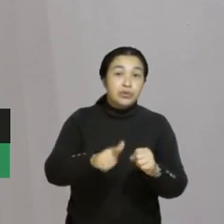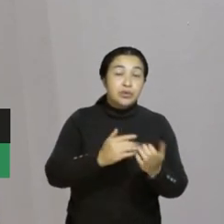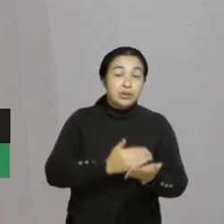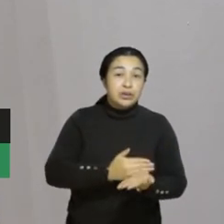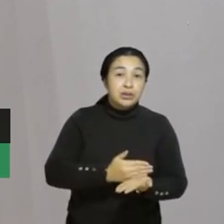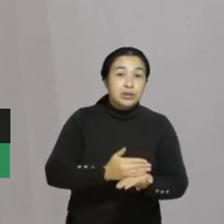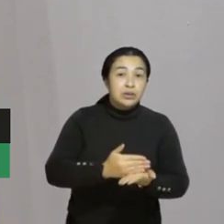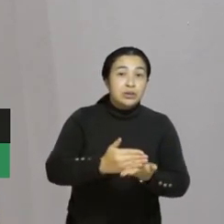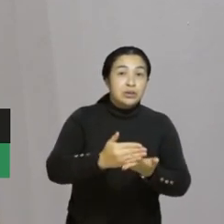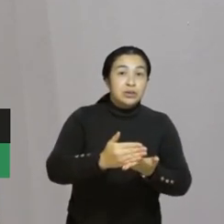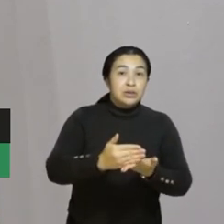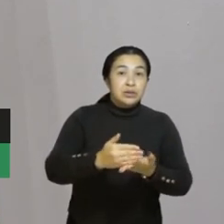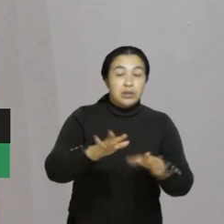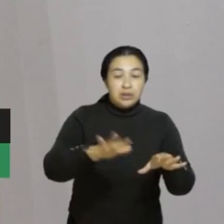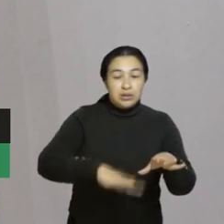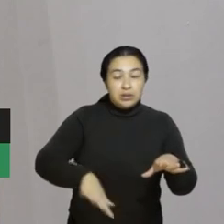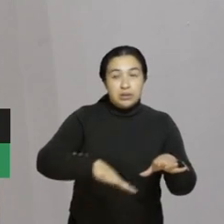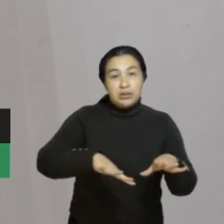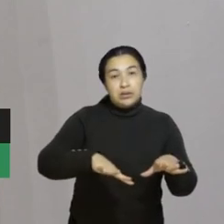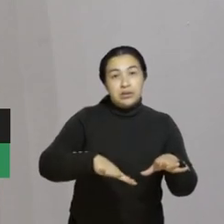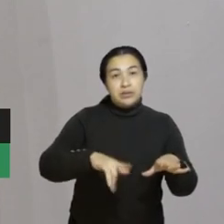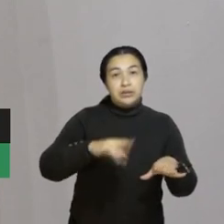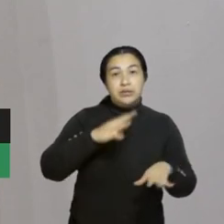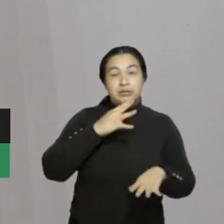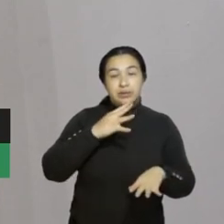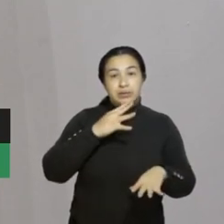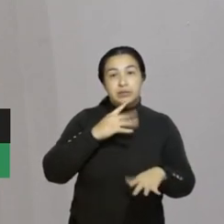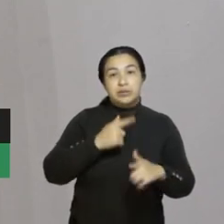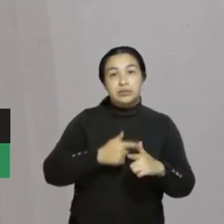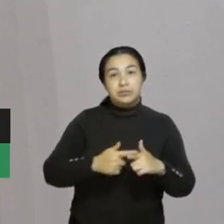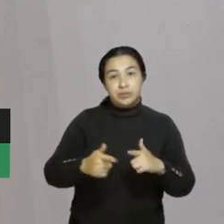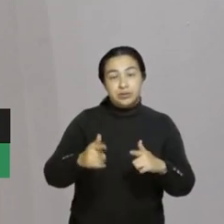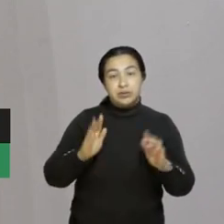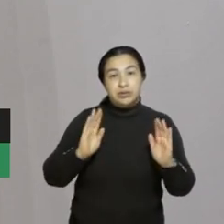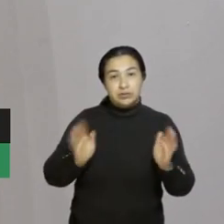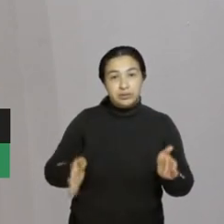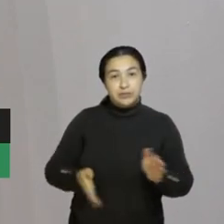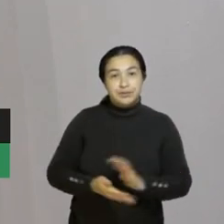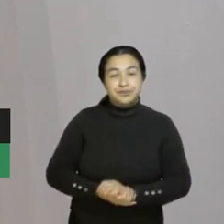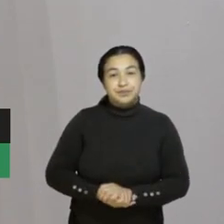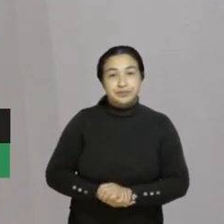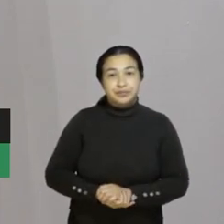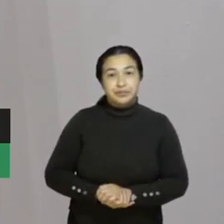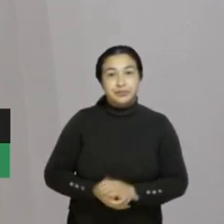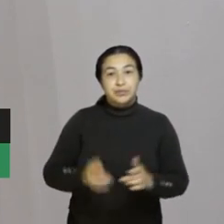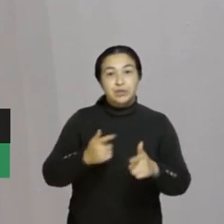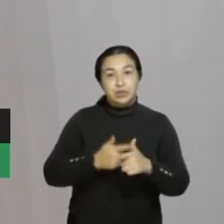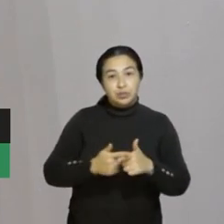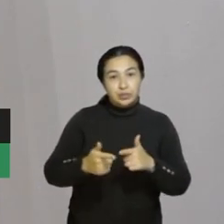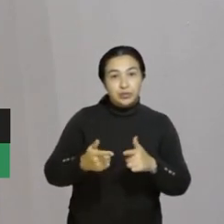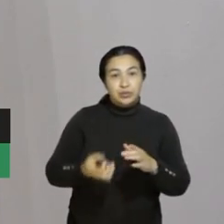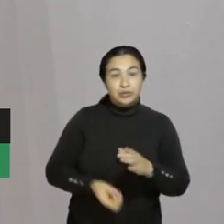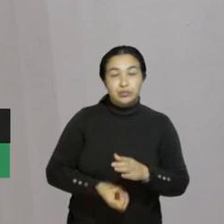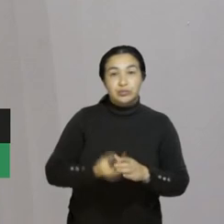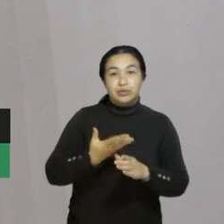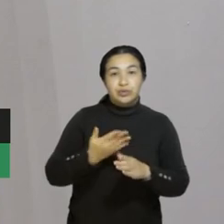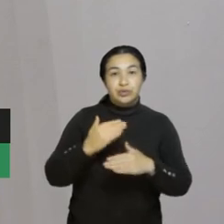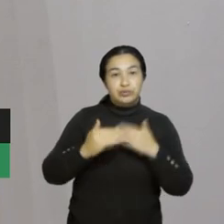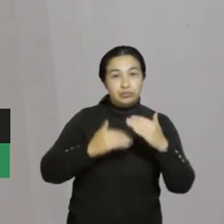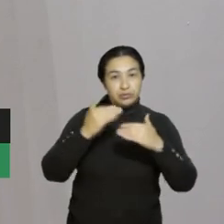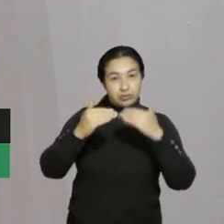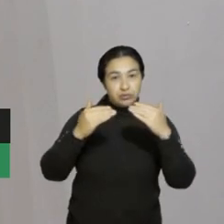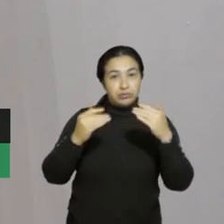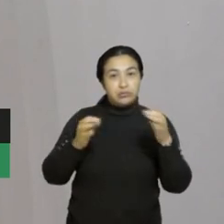do que a nossa região conhece como projeto JAICA. Um projeto criado, desenvolvido